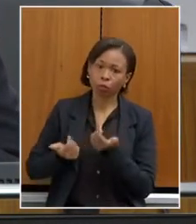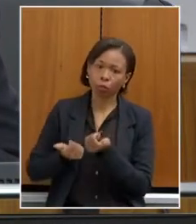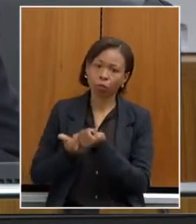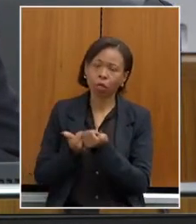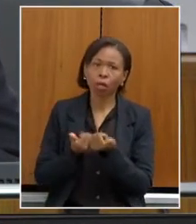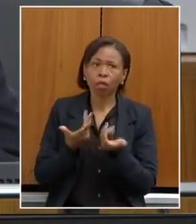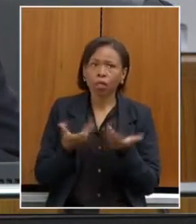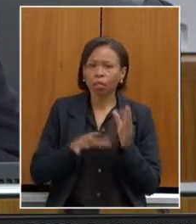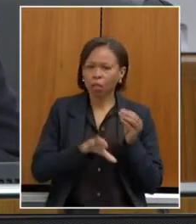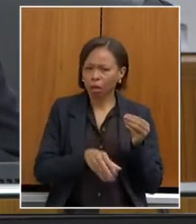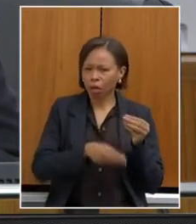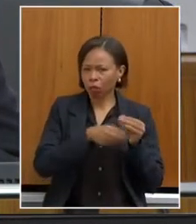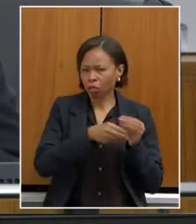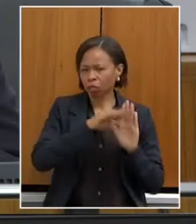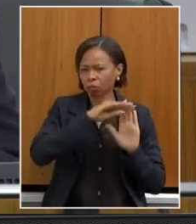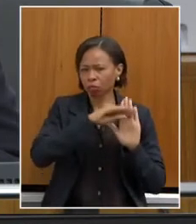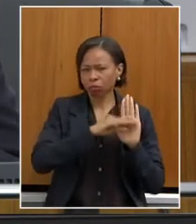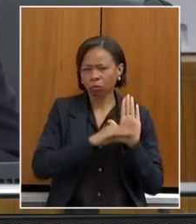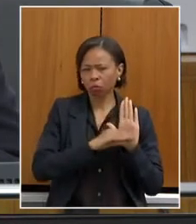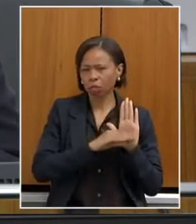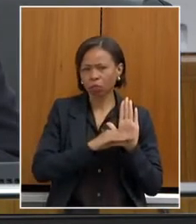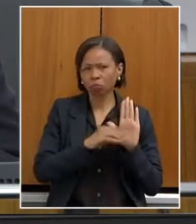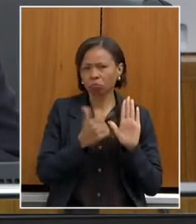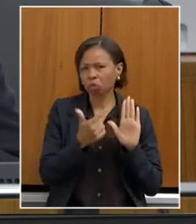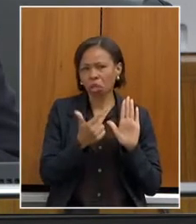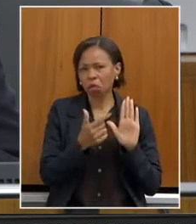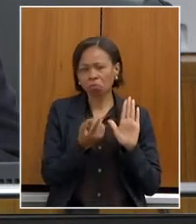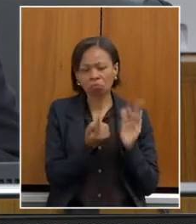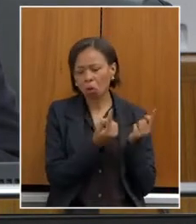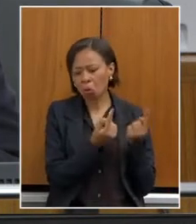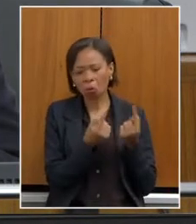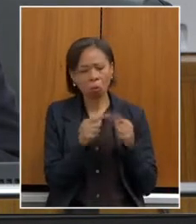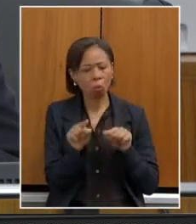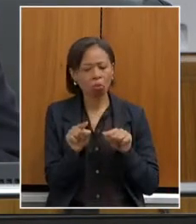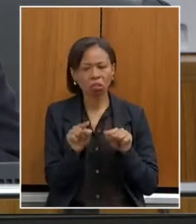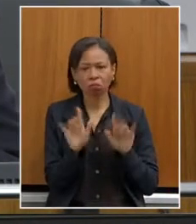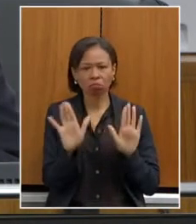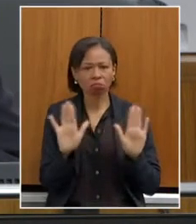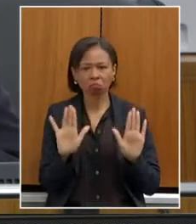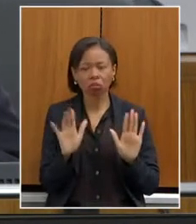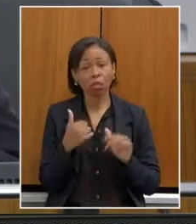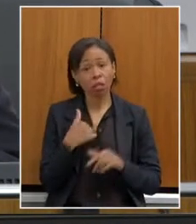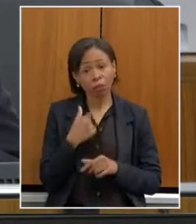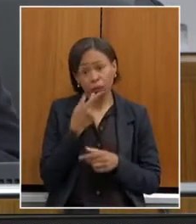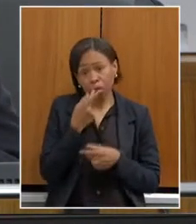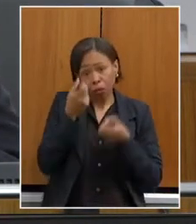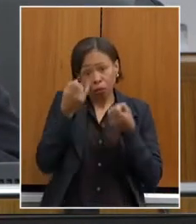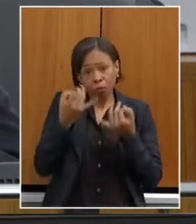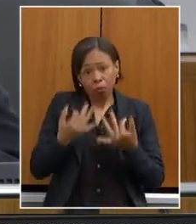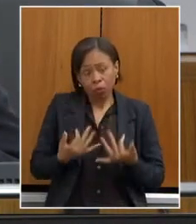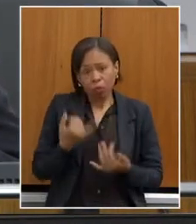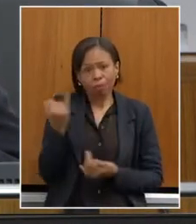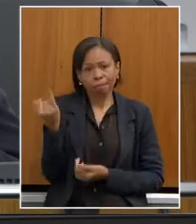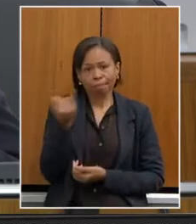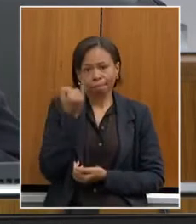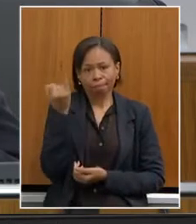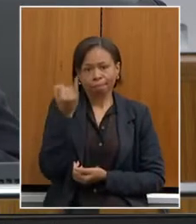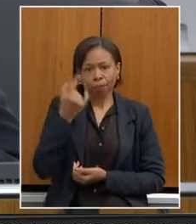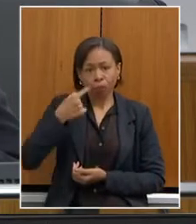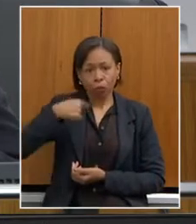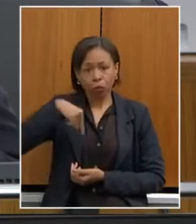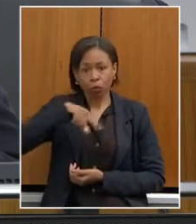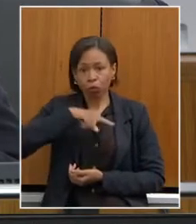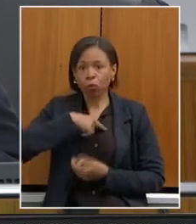nenhum movimento contrário a isso eu falo que é mais importante a gente ser mais